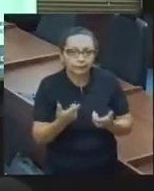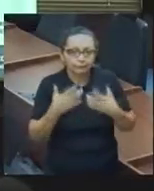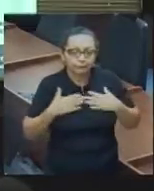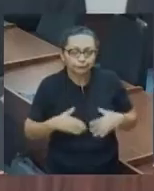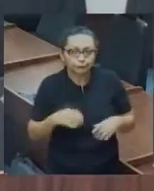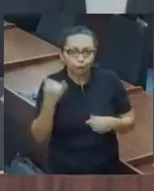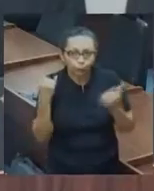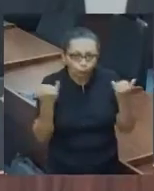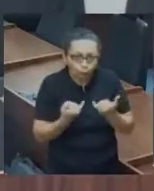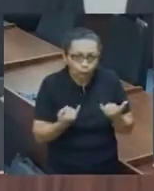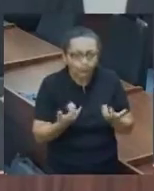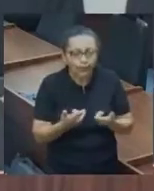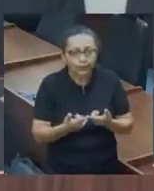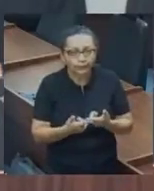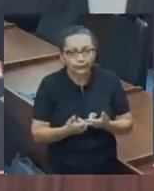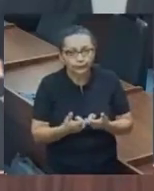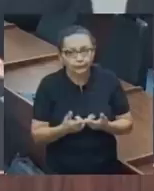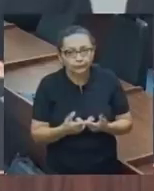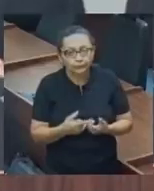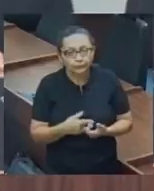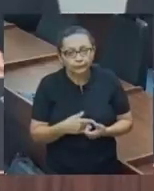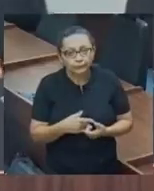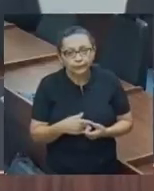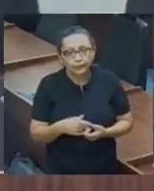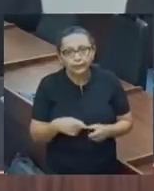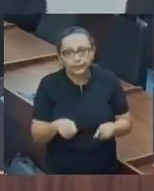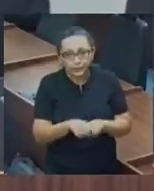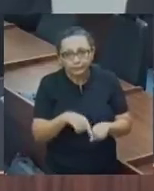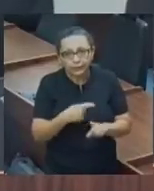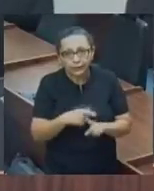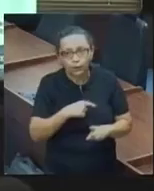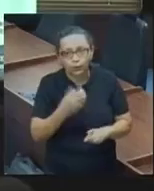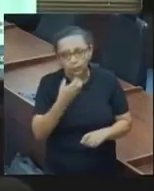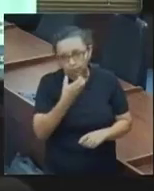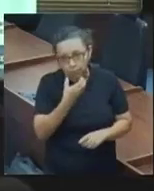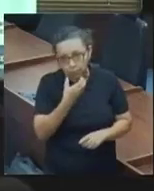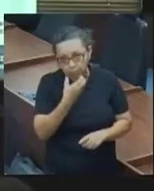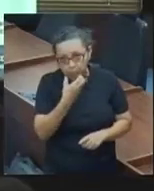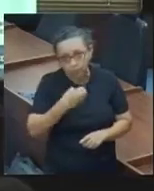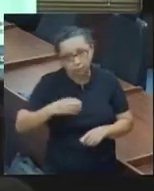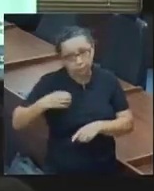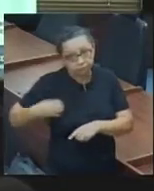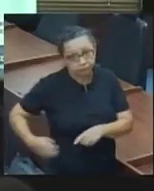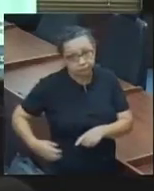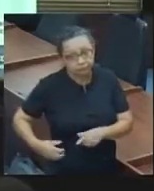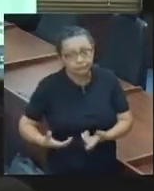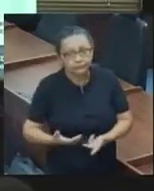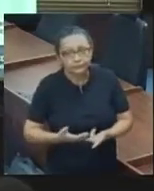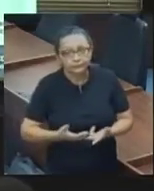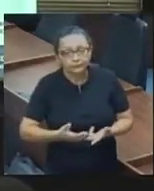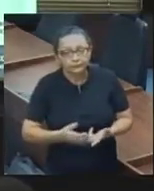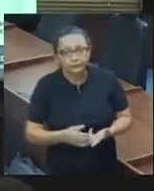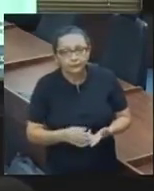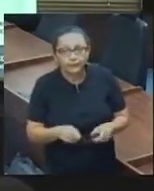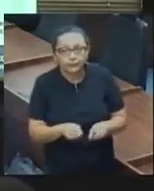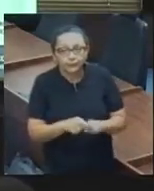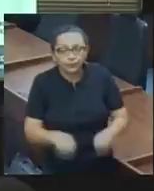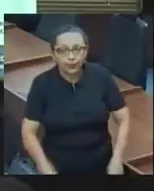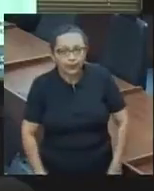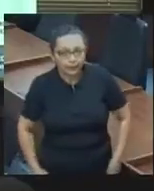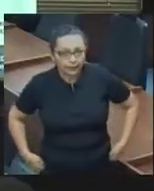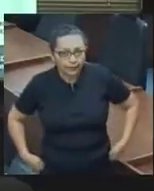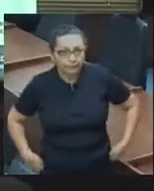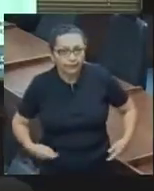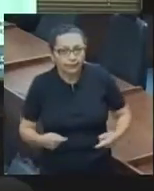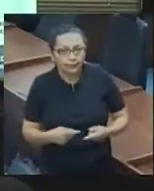meio franzinos até com rádio pendurado no bolso atrás é é uma calça li que